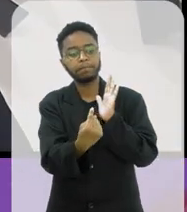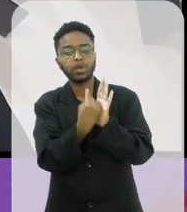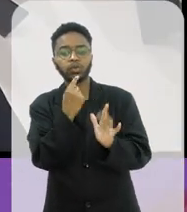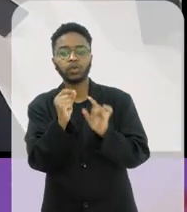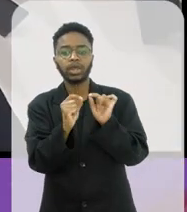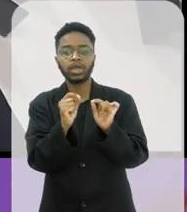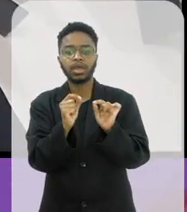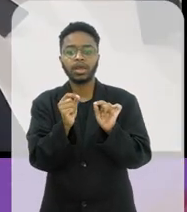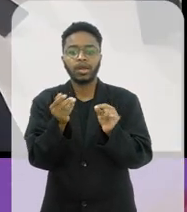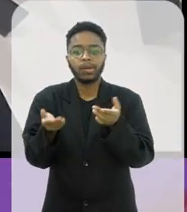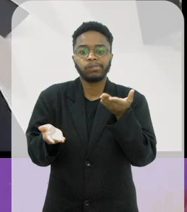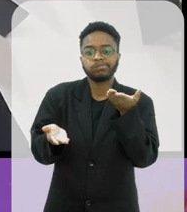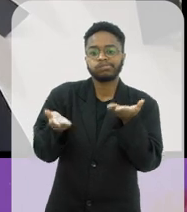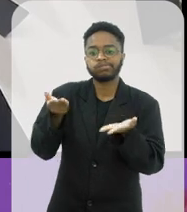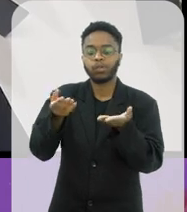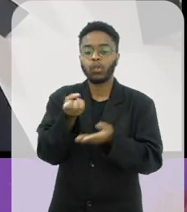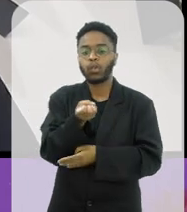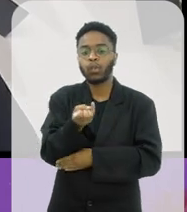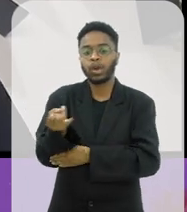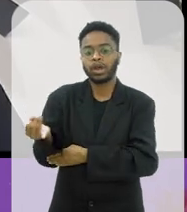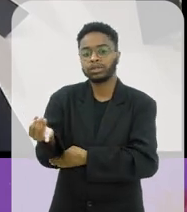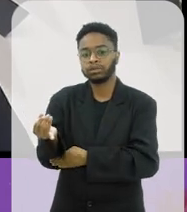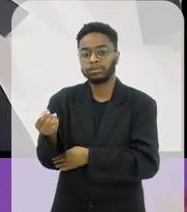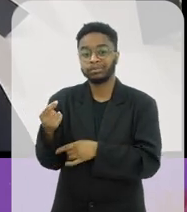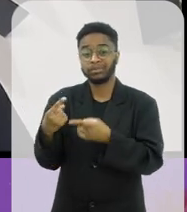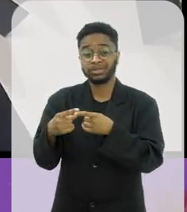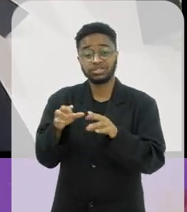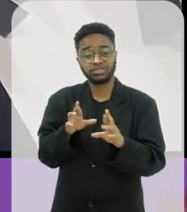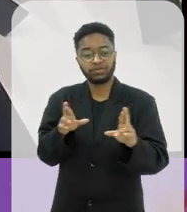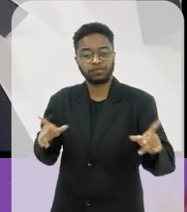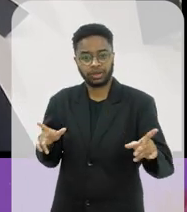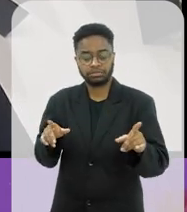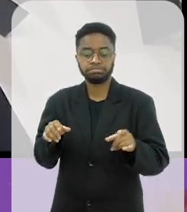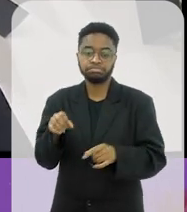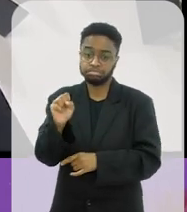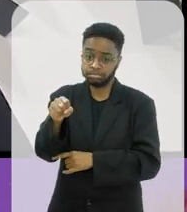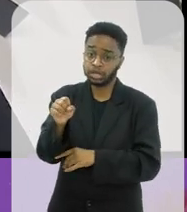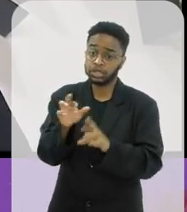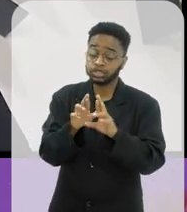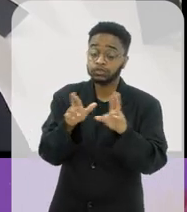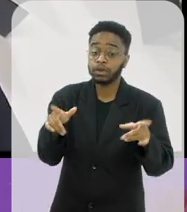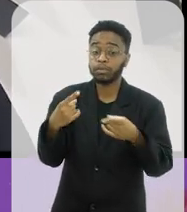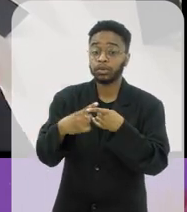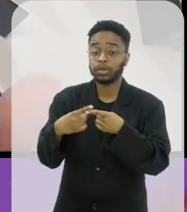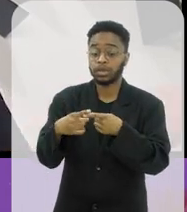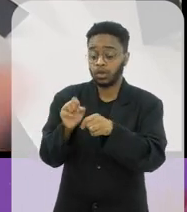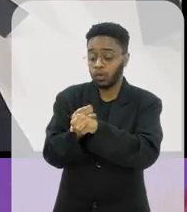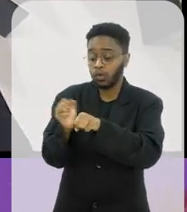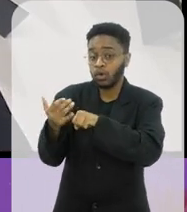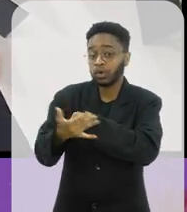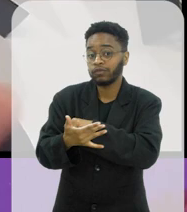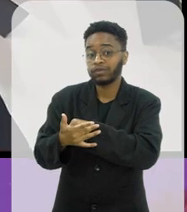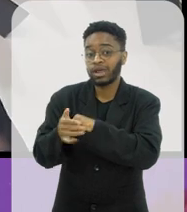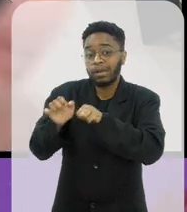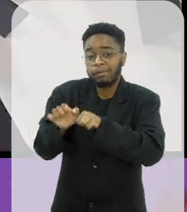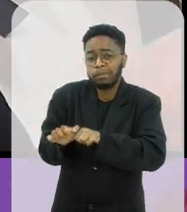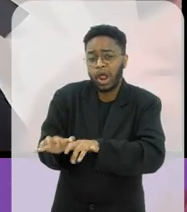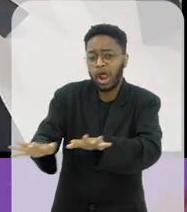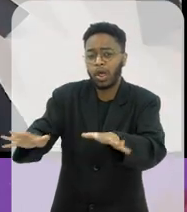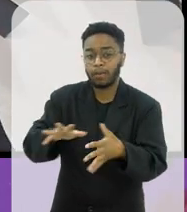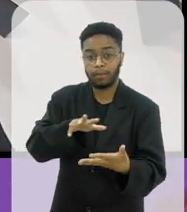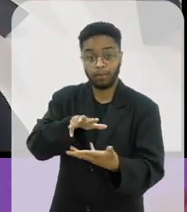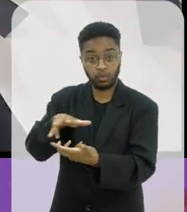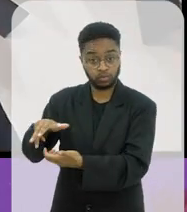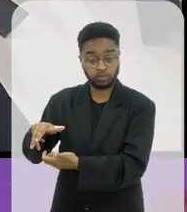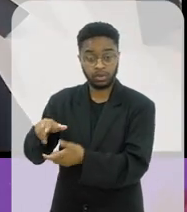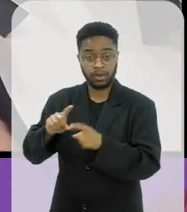A proporcionalidade de situações, elas foram diferenciadas. Foram diferenciadas, Rui, porque a pandemia foi uma questão mundial. E